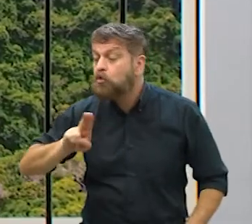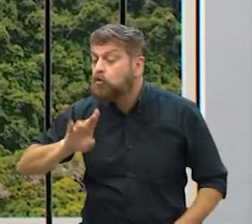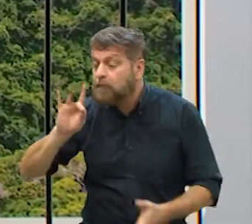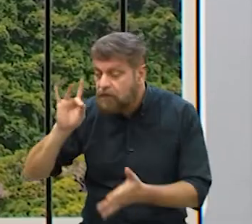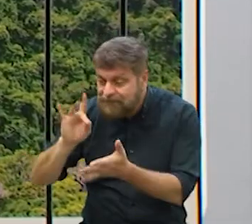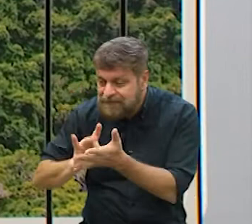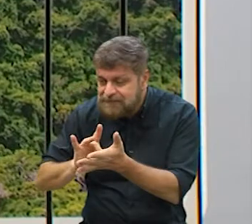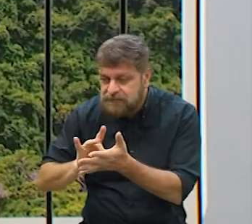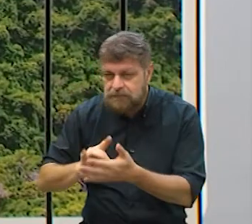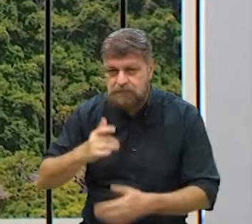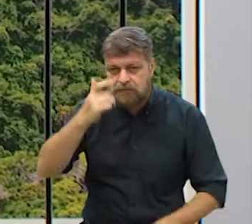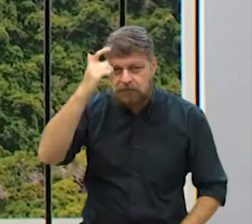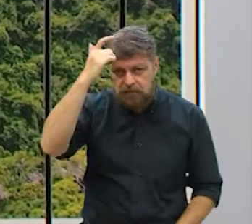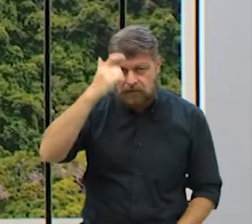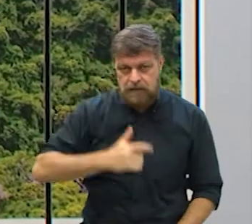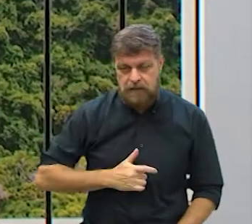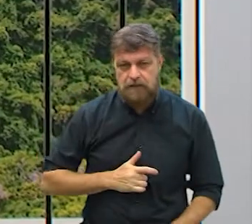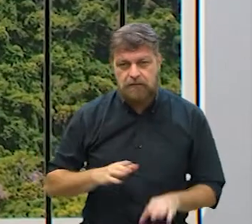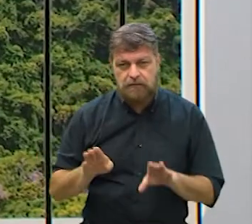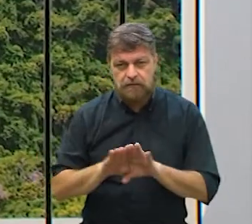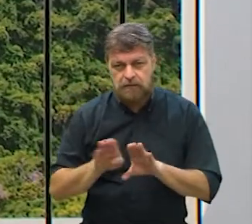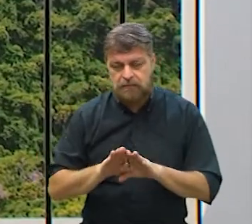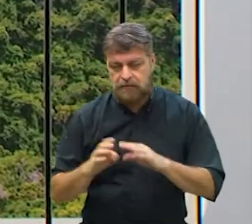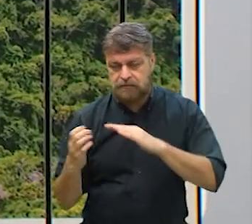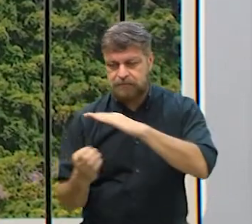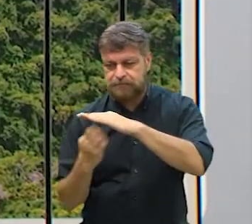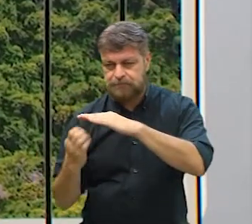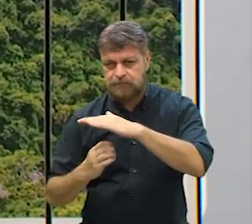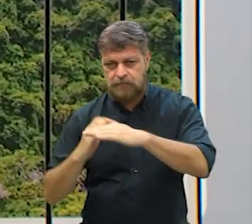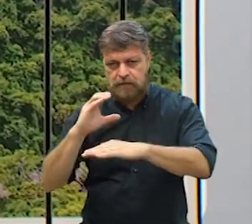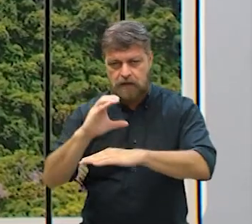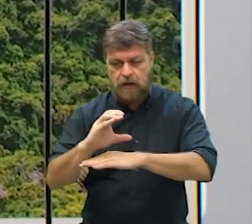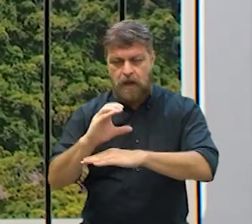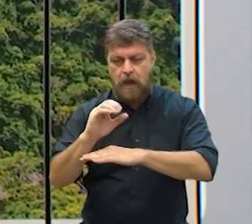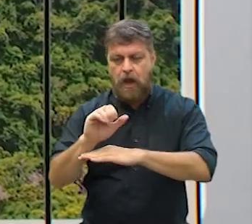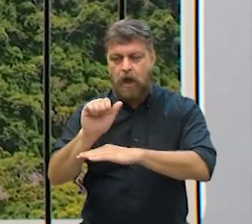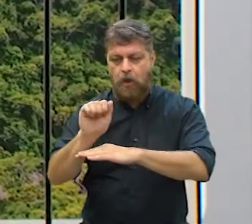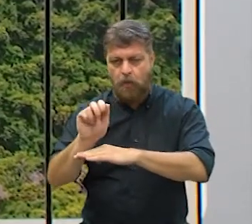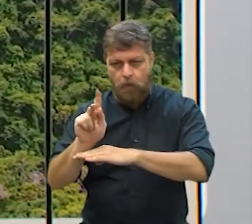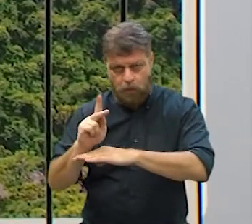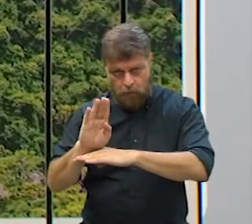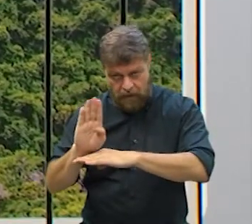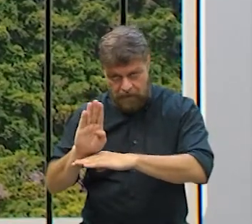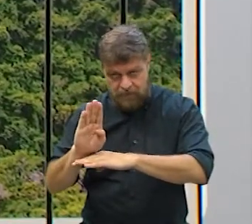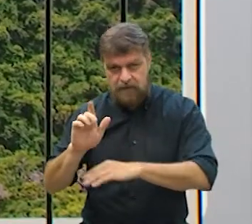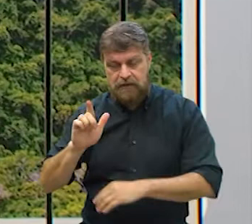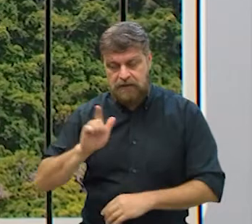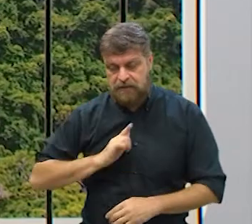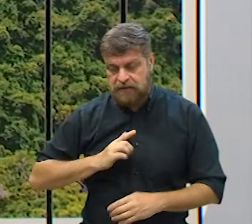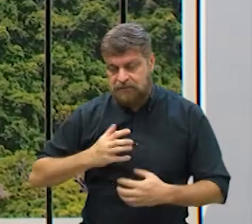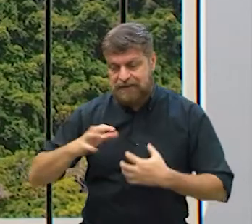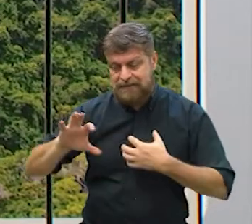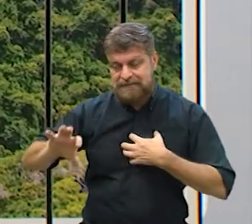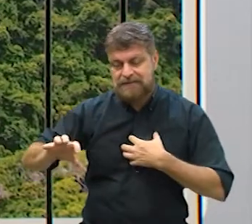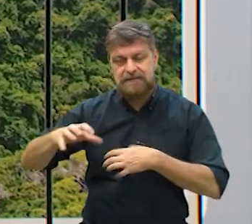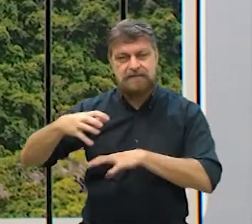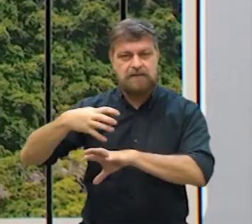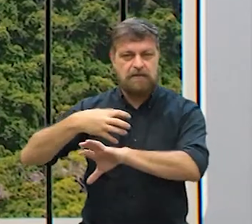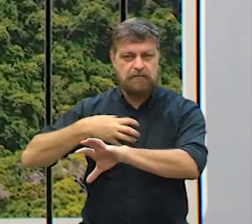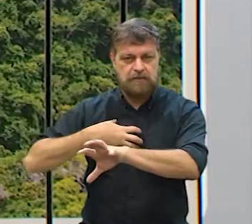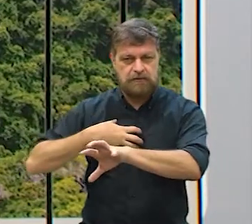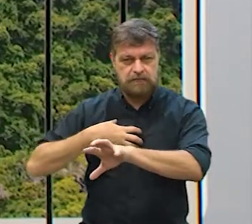da pessoa. É por isso que eu dou loas à Coab. A Coab teve a sensibilidade de olhar por esse